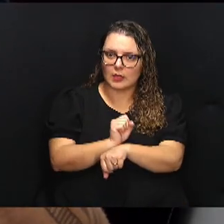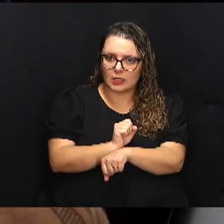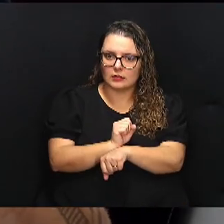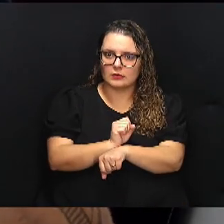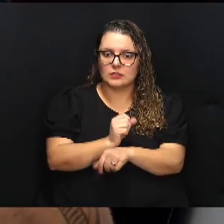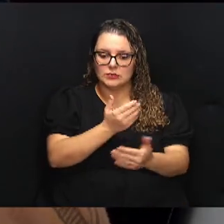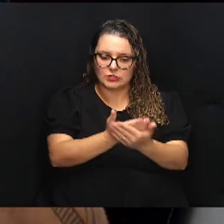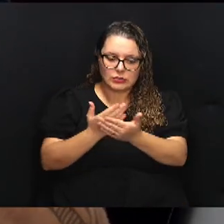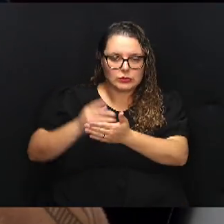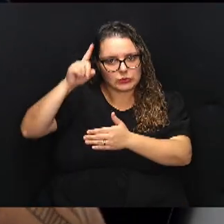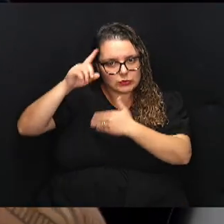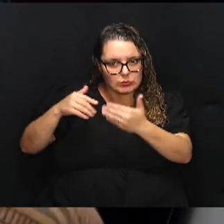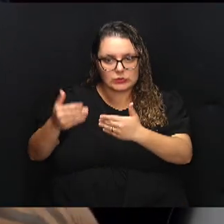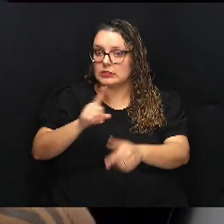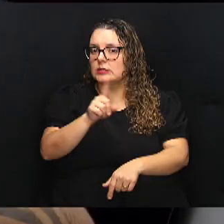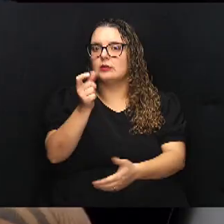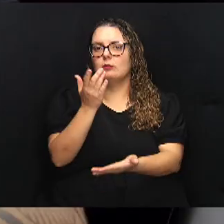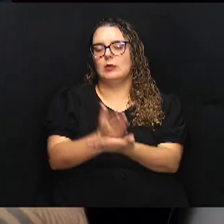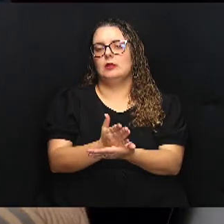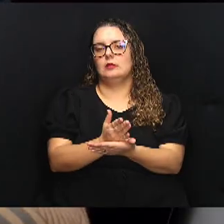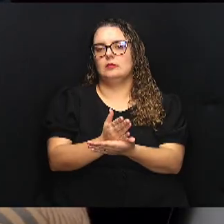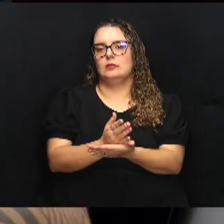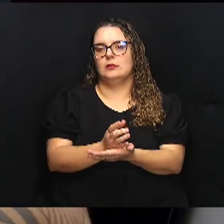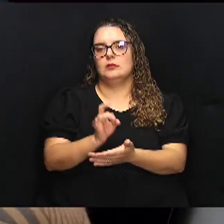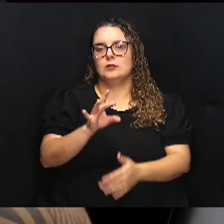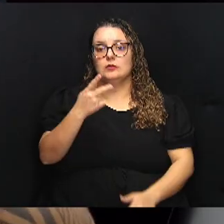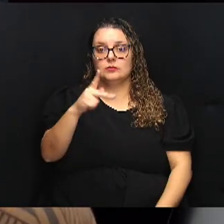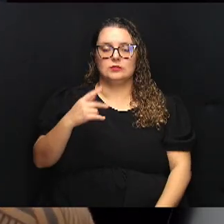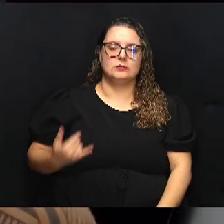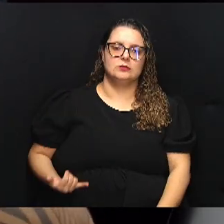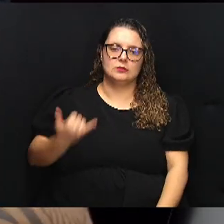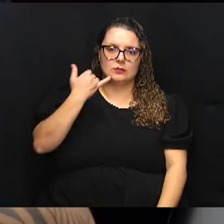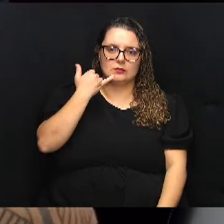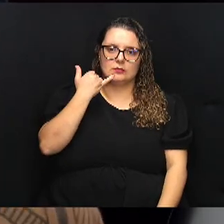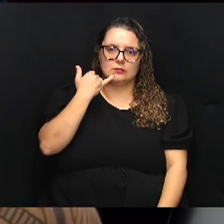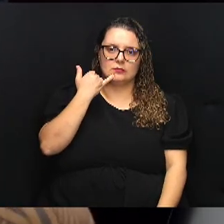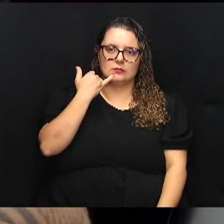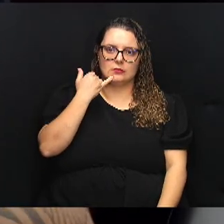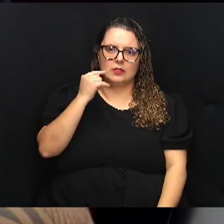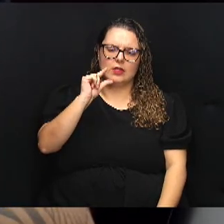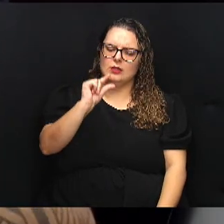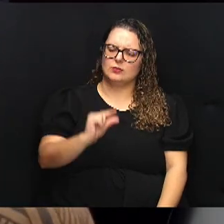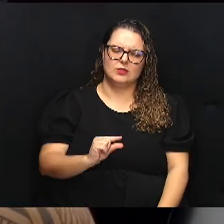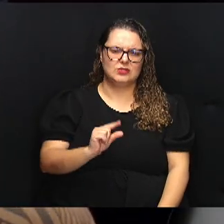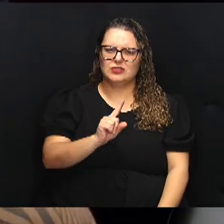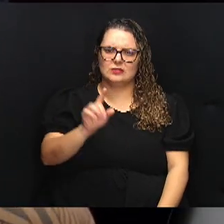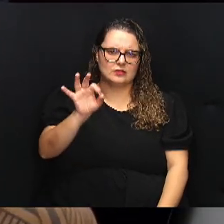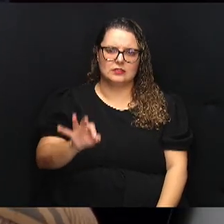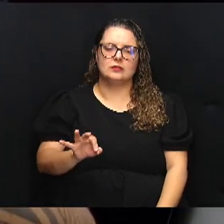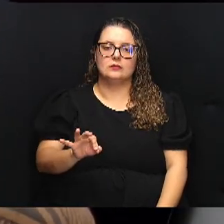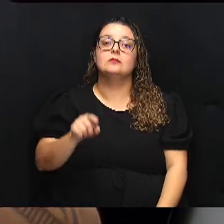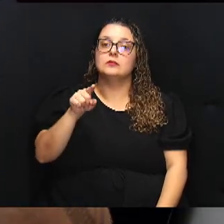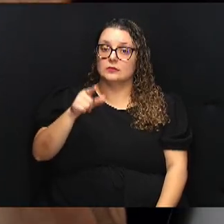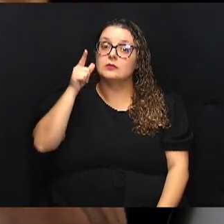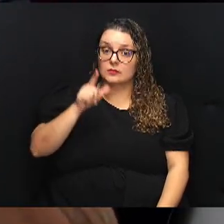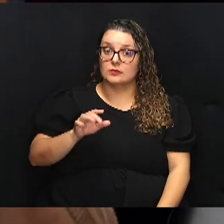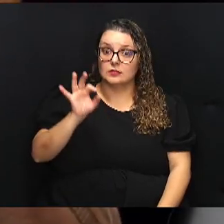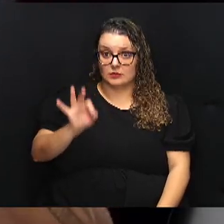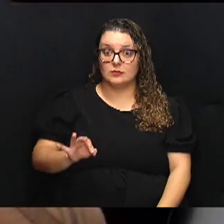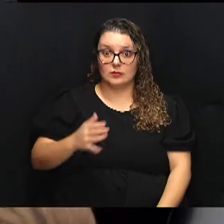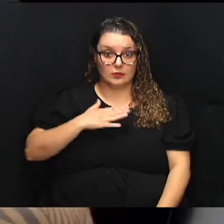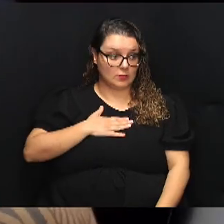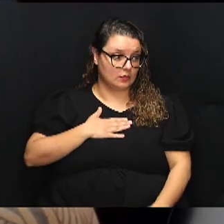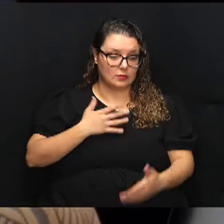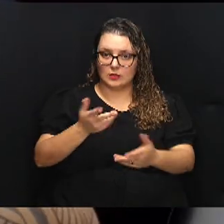estudar todo dia e não parar apenas com o seu celular? Eu diria que é muito baixo de você não dar certo. Você vai dar certo, porque aconteceu comigo, provavelmente